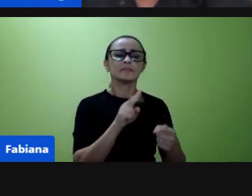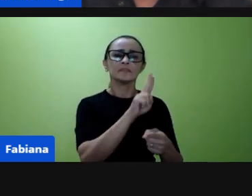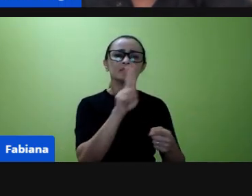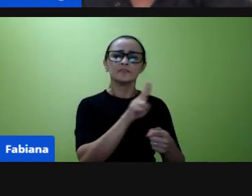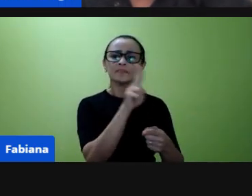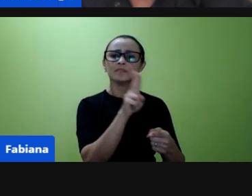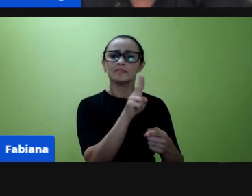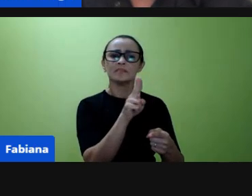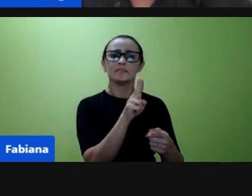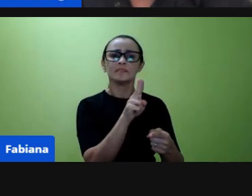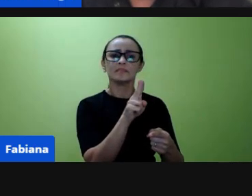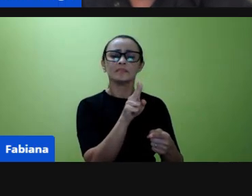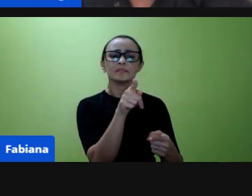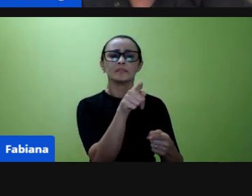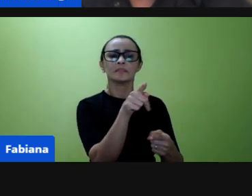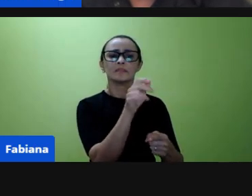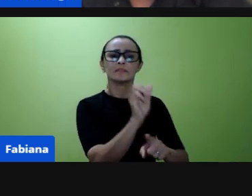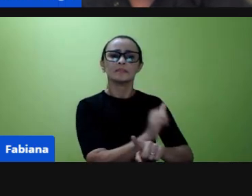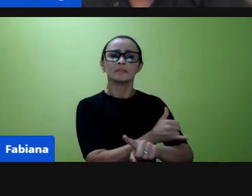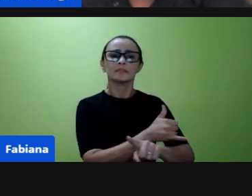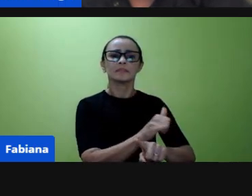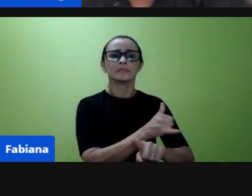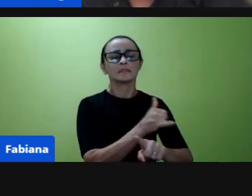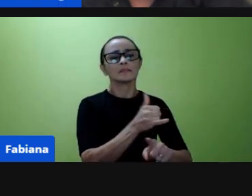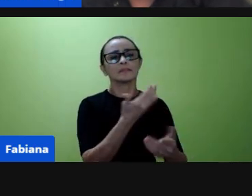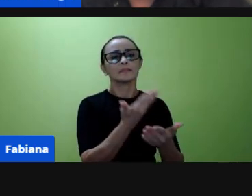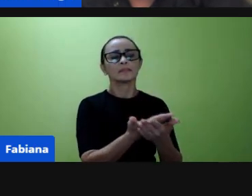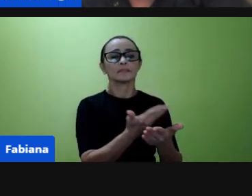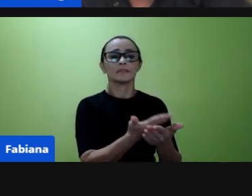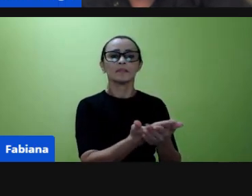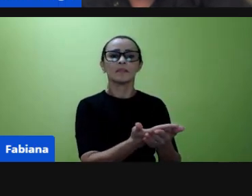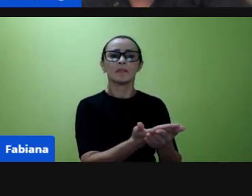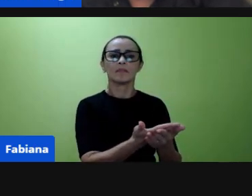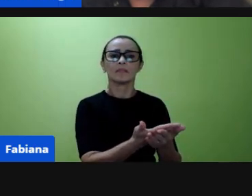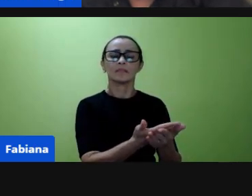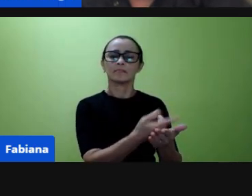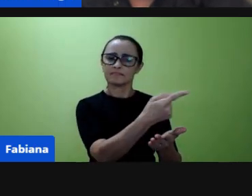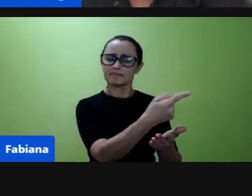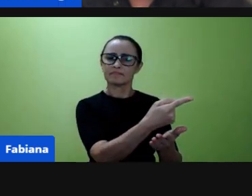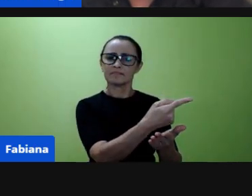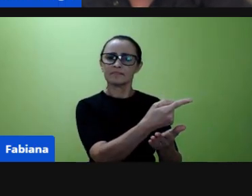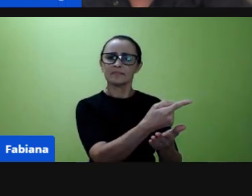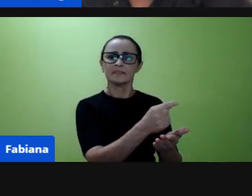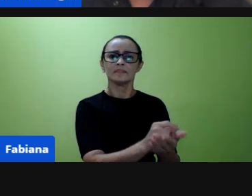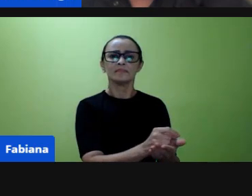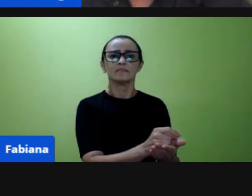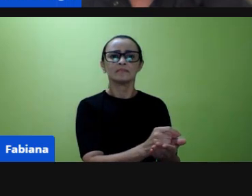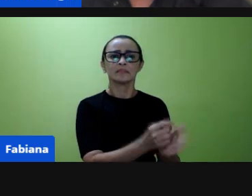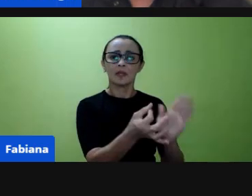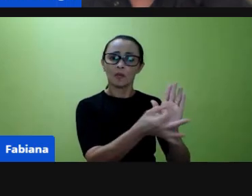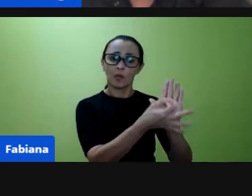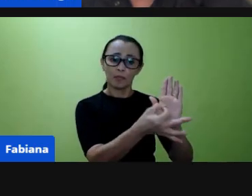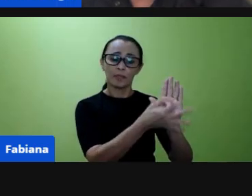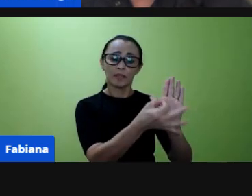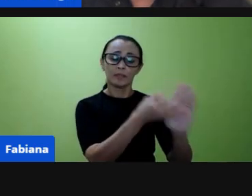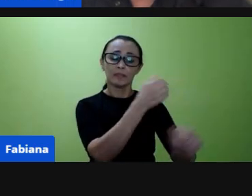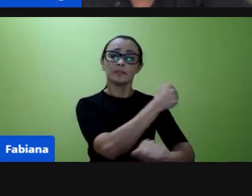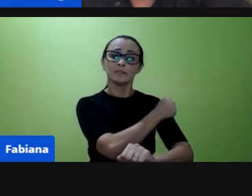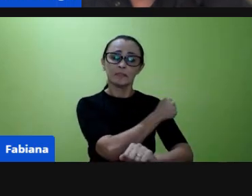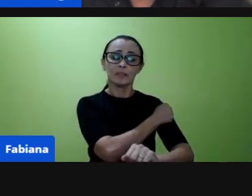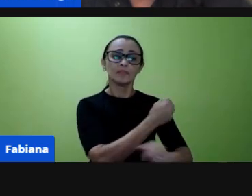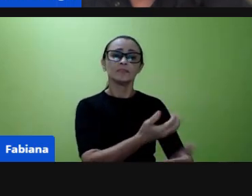aqui para sua aula? Eu achei muito interessante a sugestão desse aluno, né?